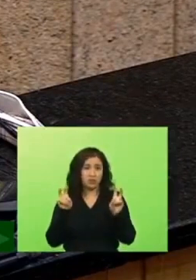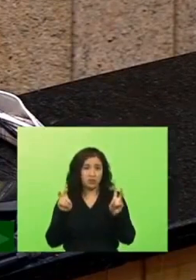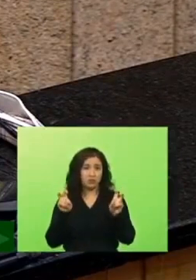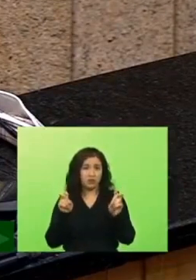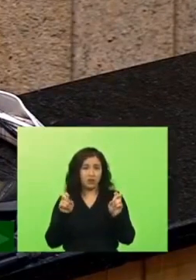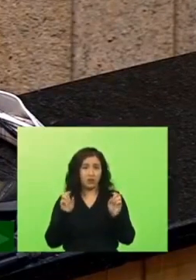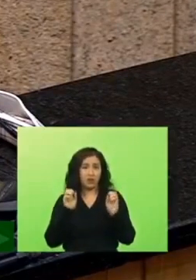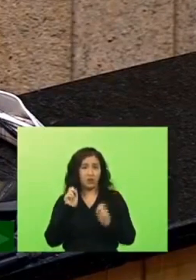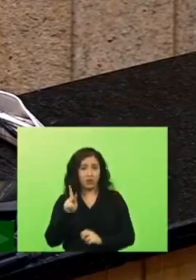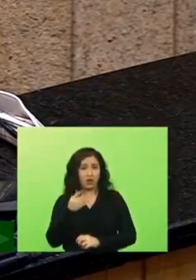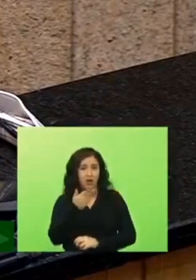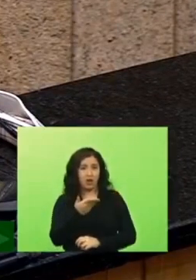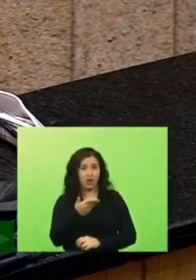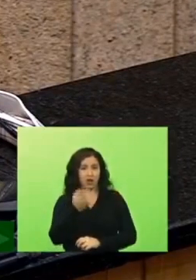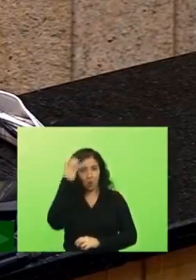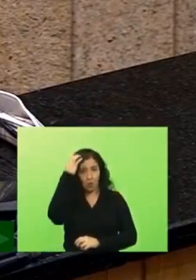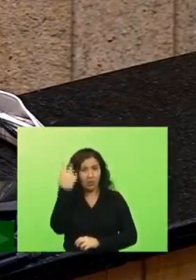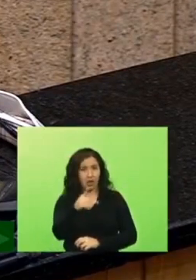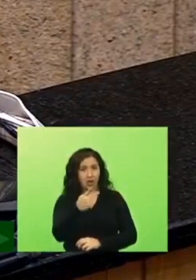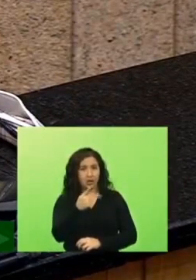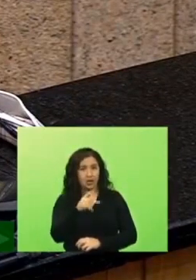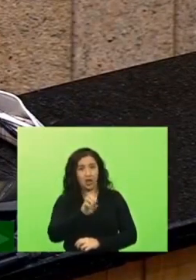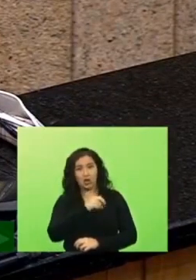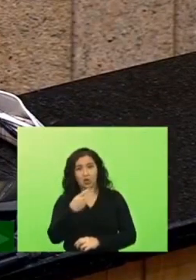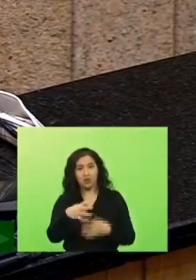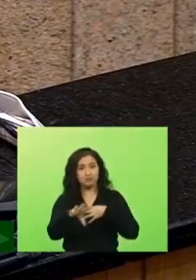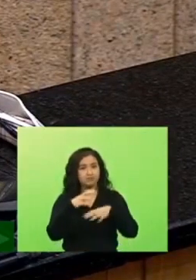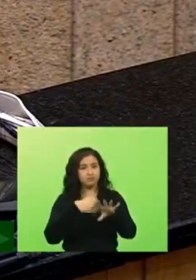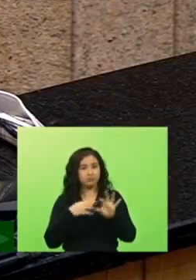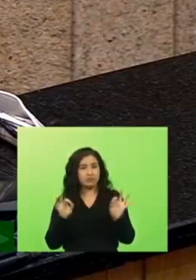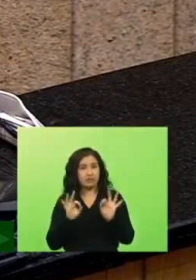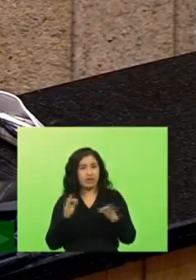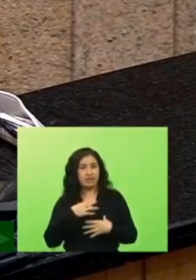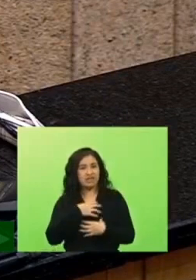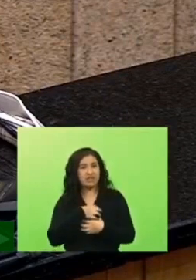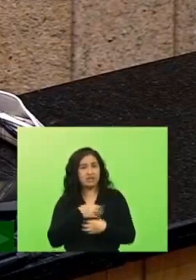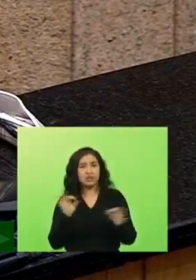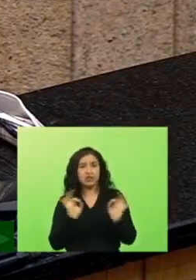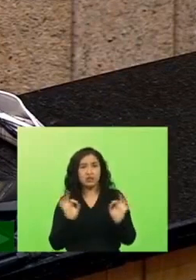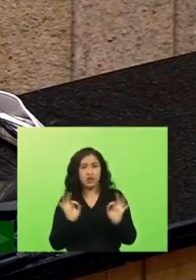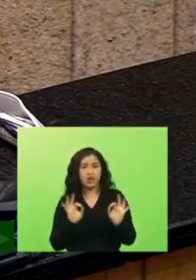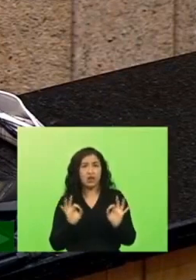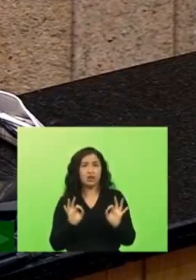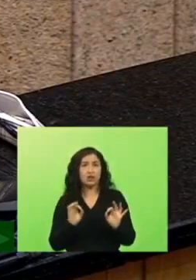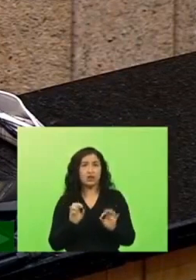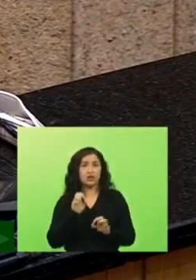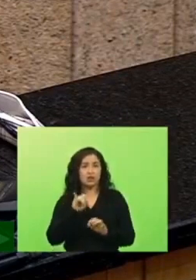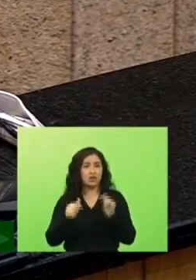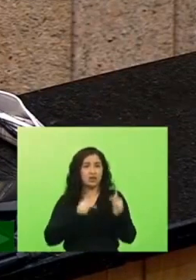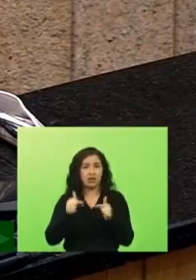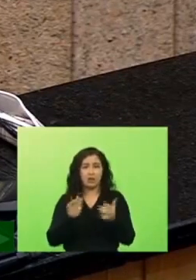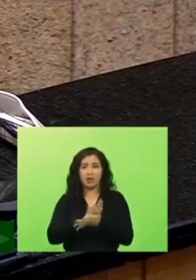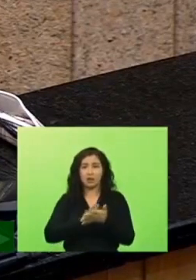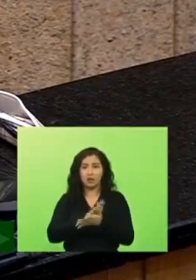era corresponsável pelas mortes ou que ele não se importava com as pessoas? Mesmo que ele nada tivesse feito, mesmo que ninguém tivesse feito nada,